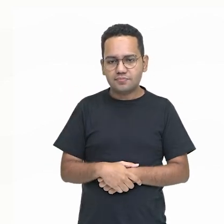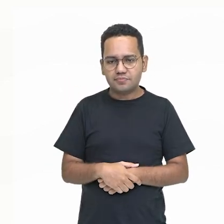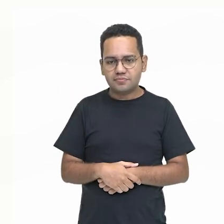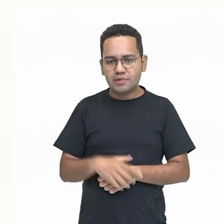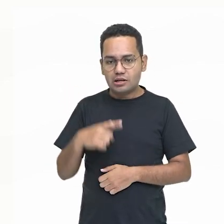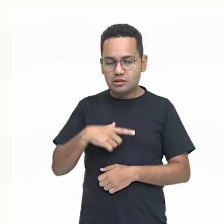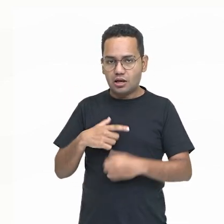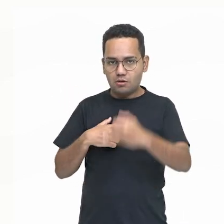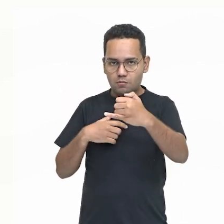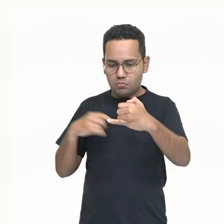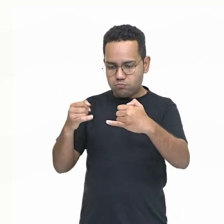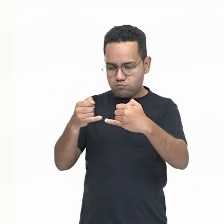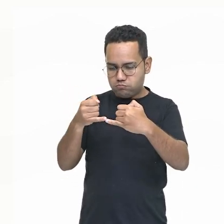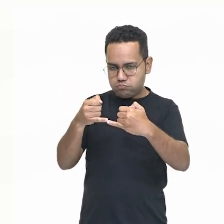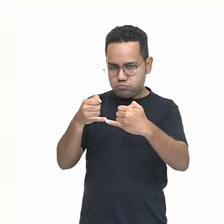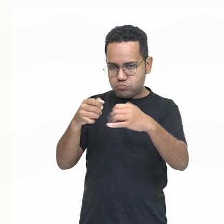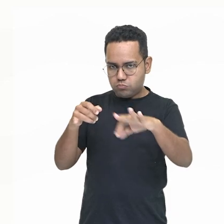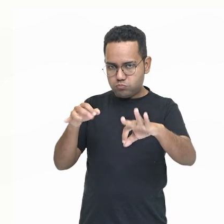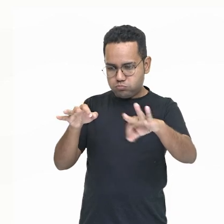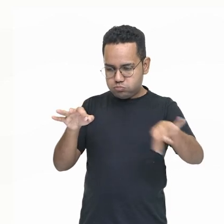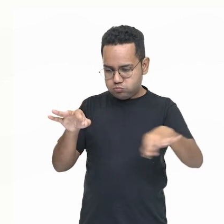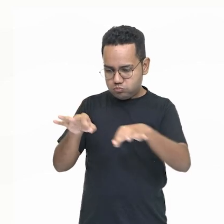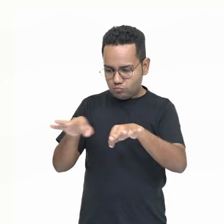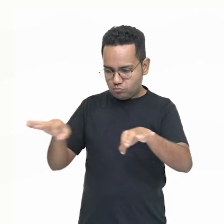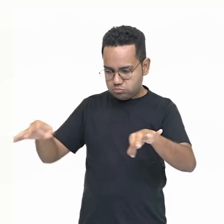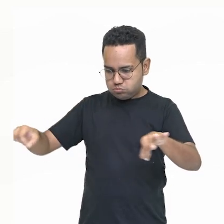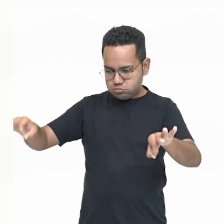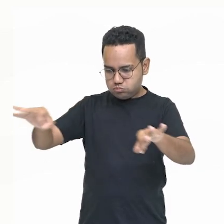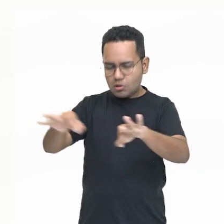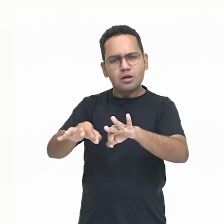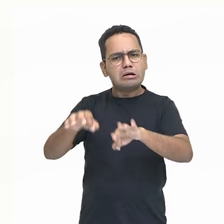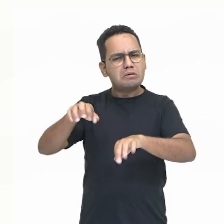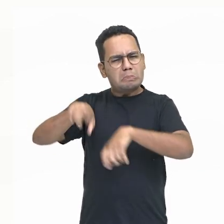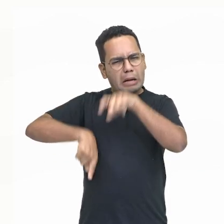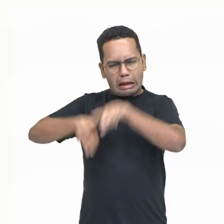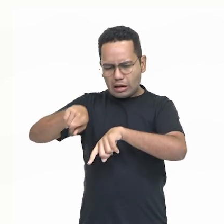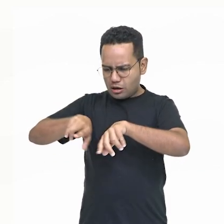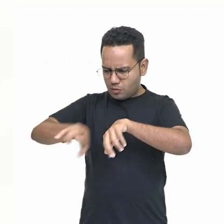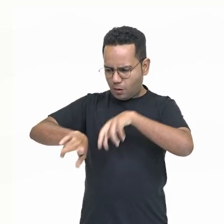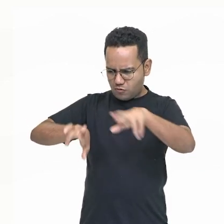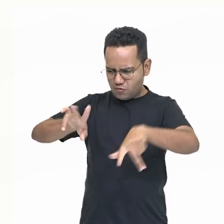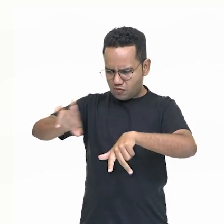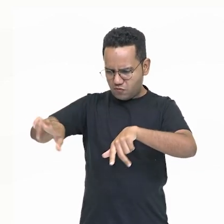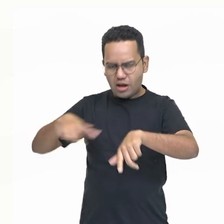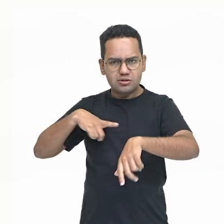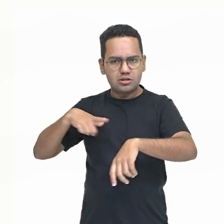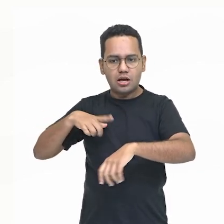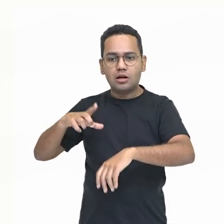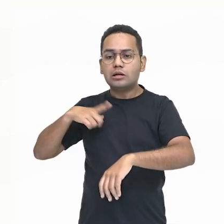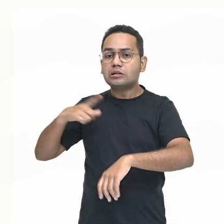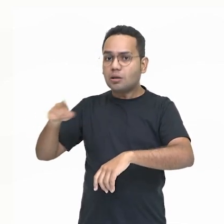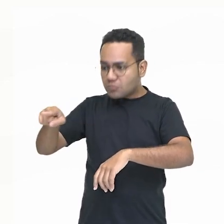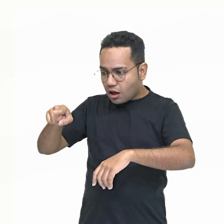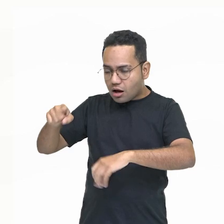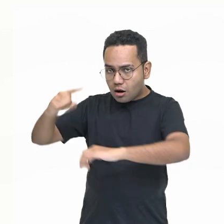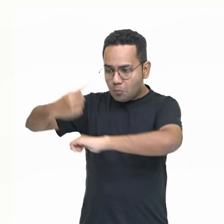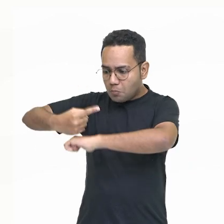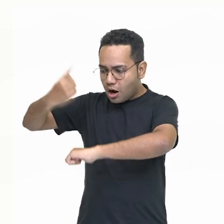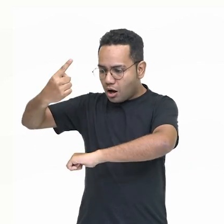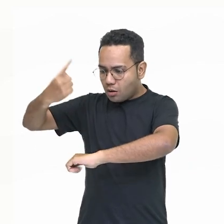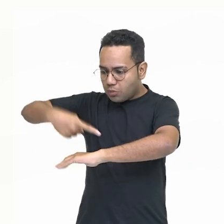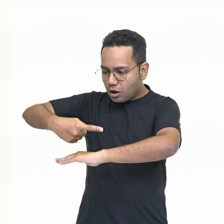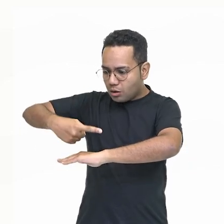de ligação que ligam os diversos componentes do circuito, interruptores que abrem ou fecham